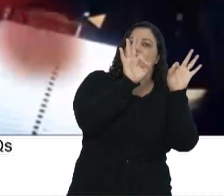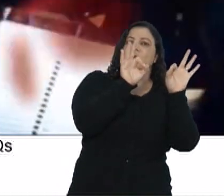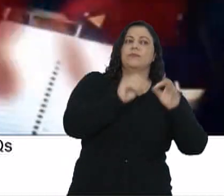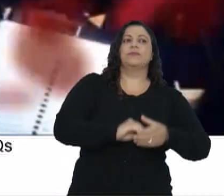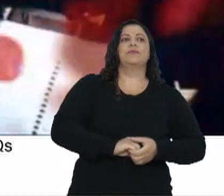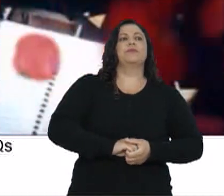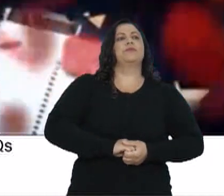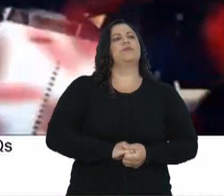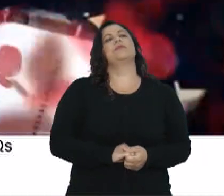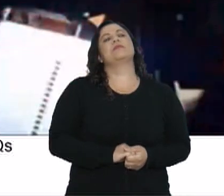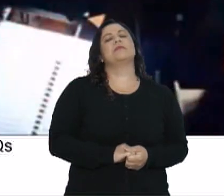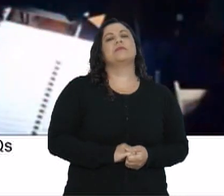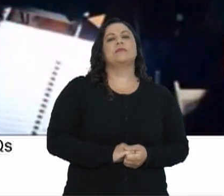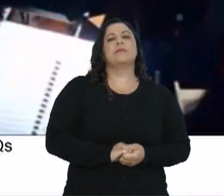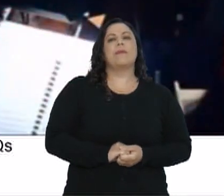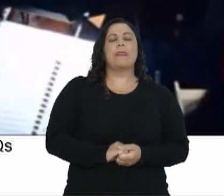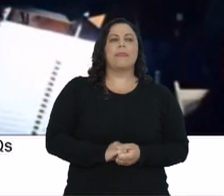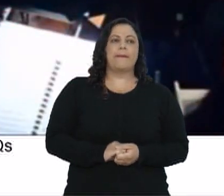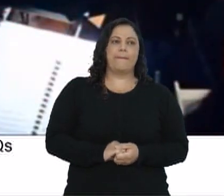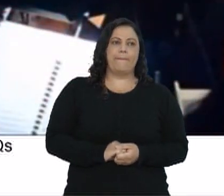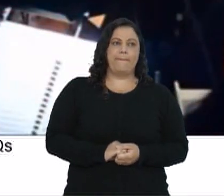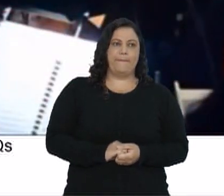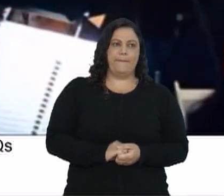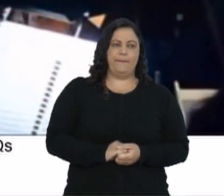Monte Verde.